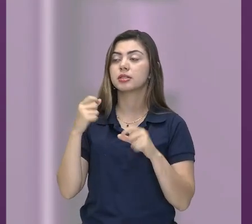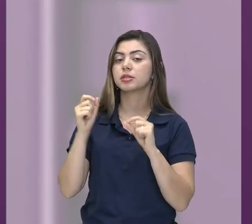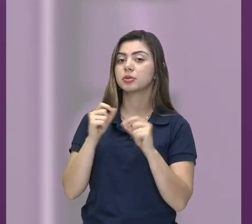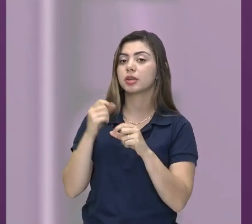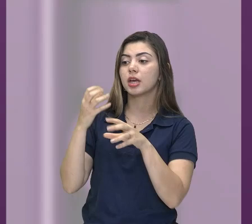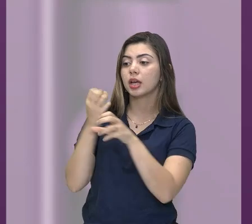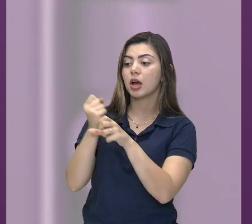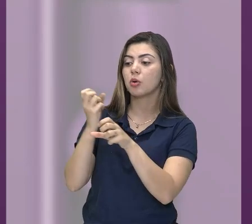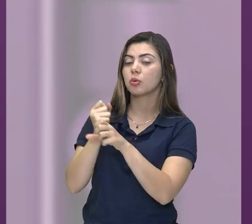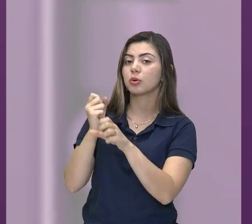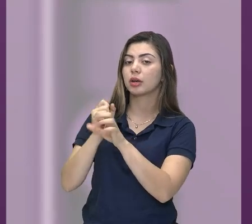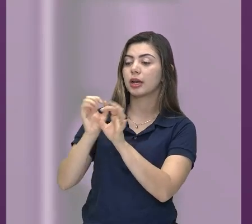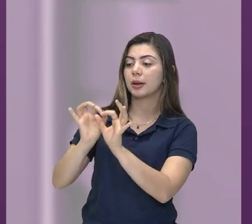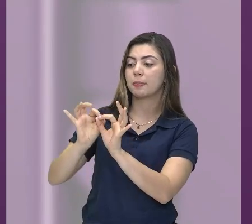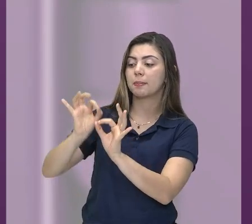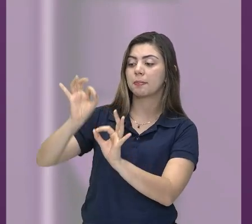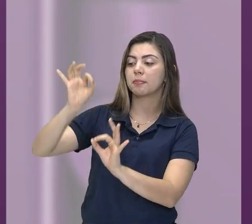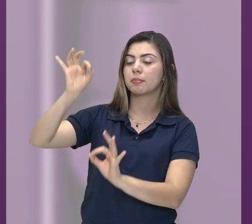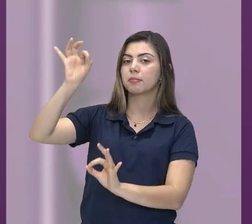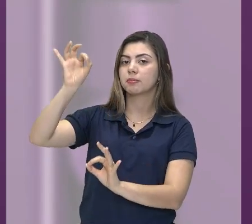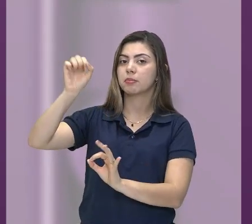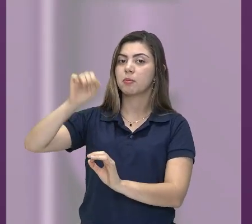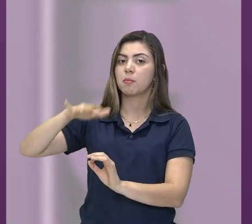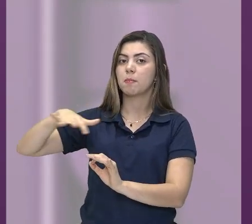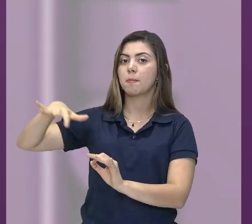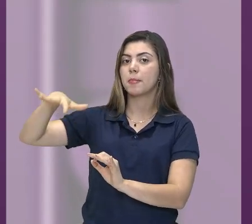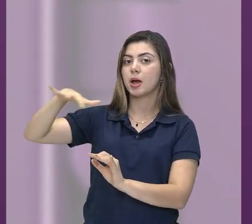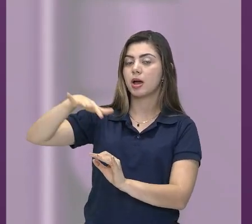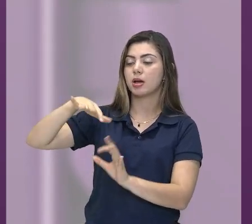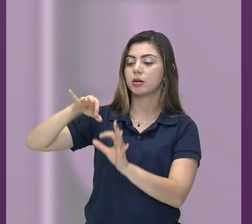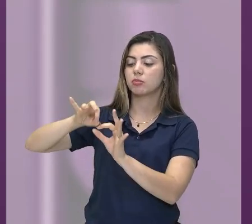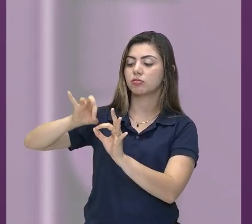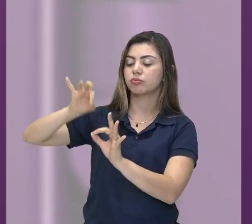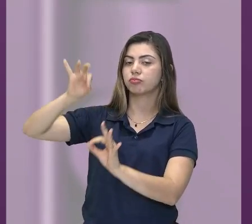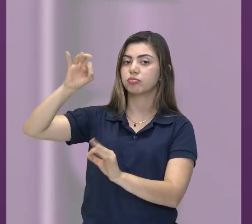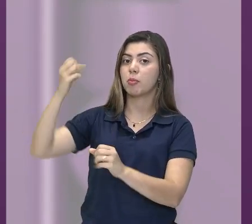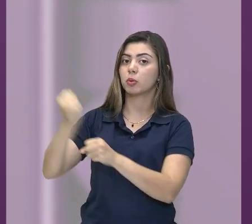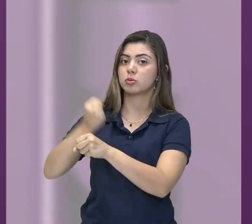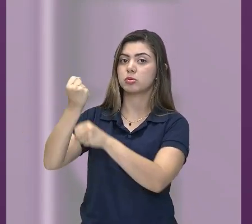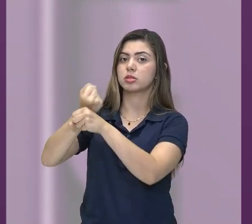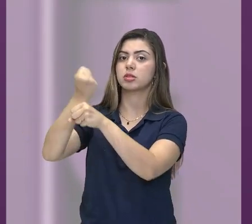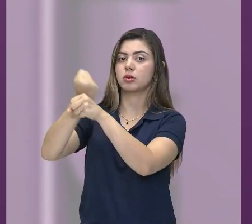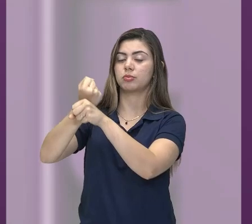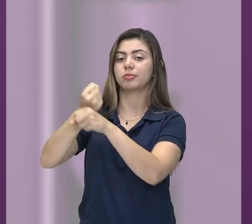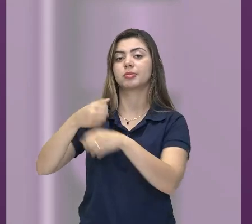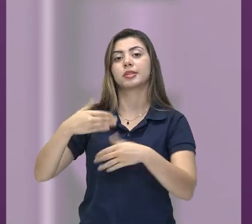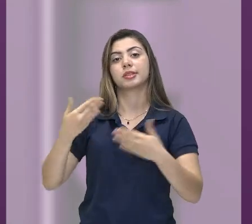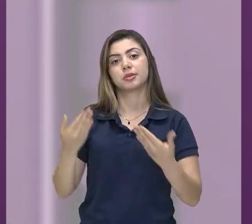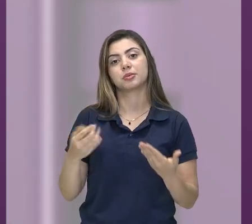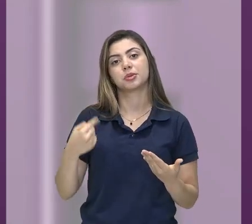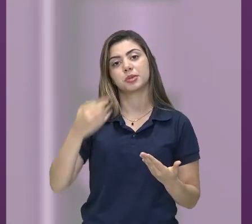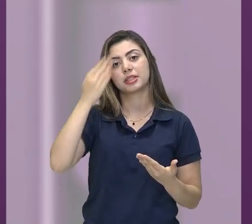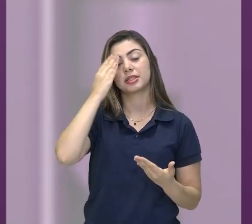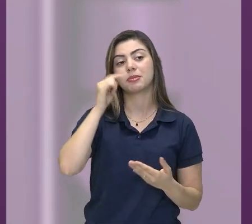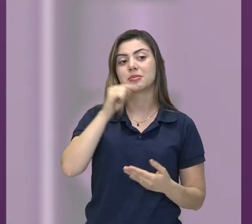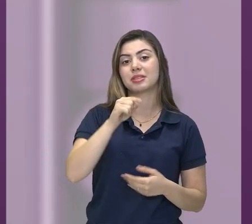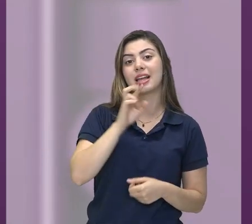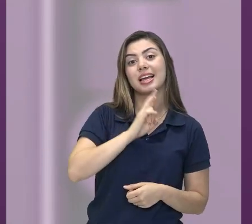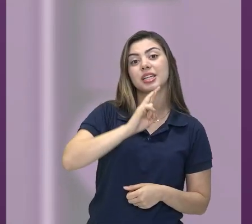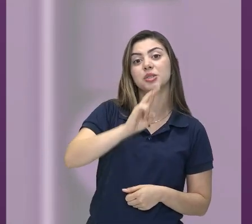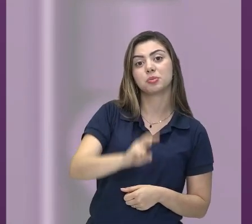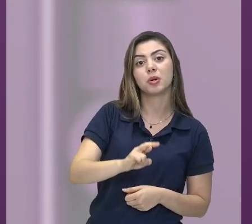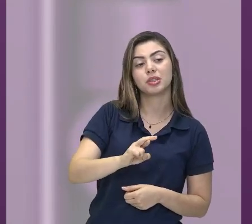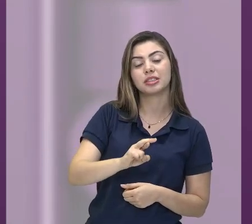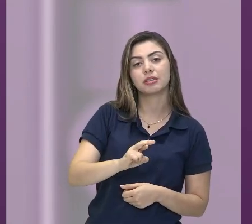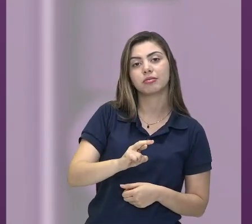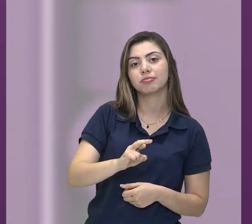a medida lá de uma elipse, uma área de uma elipse, é lógico, né, que esse resultado não vai ser prático, tá?